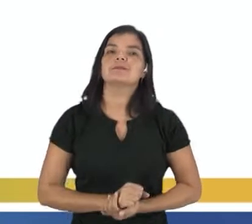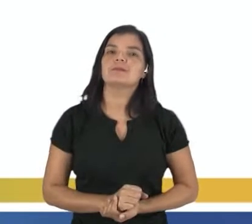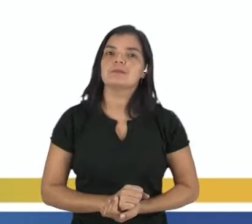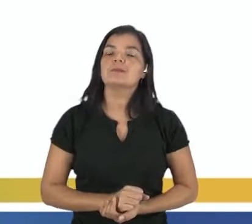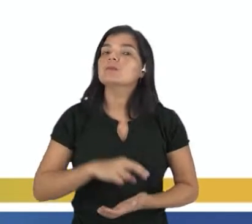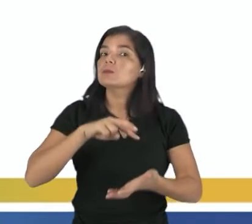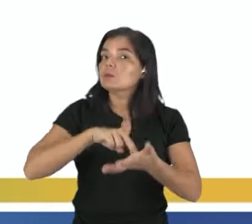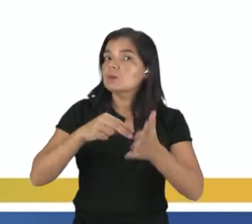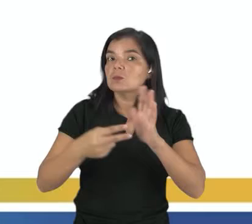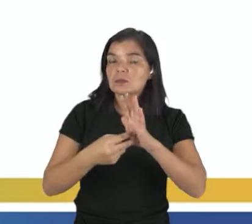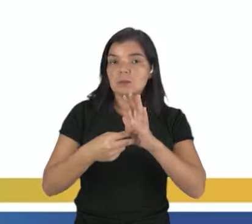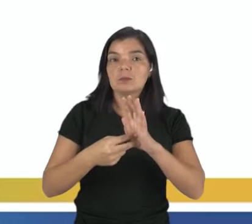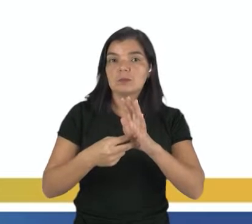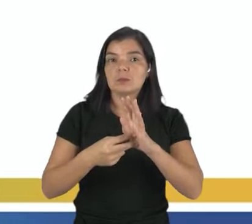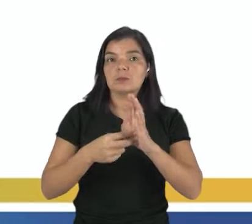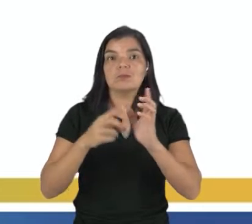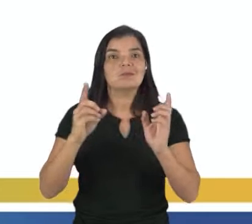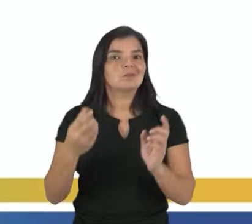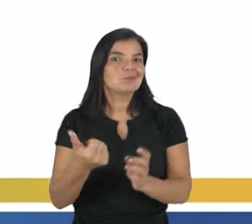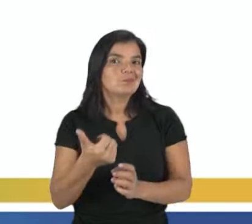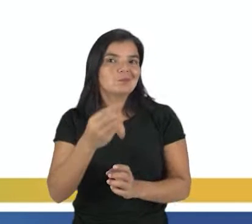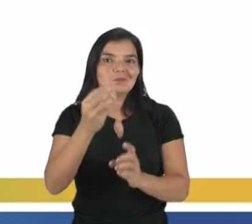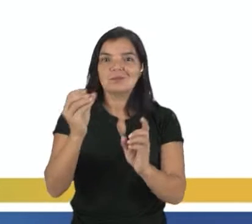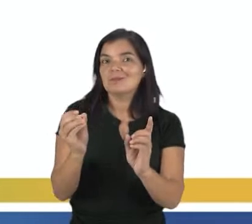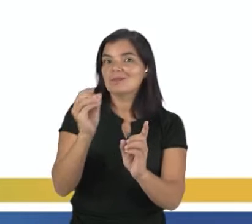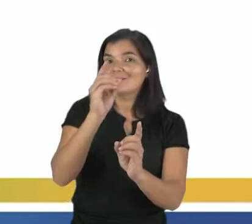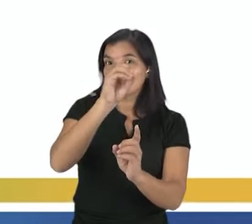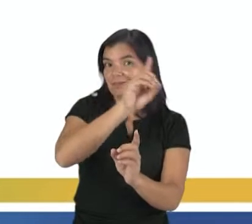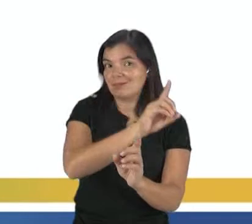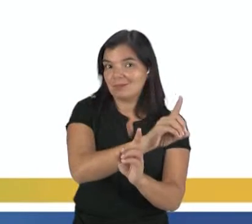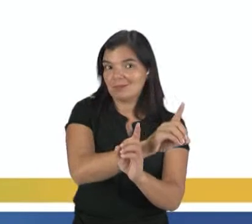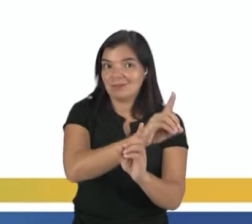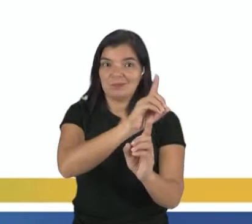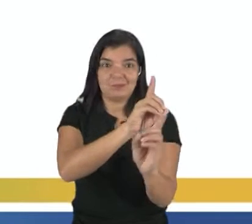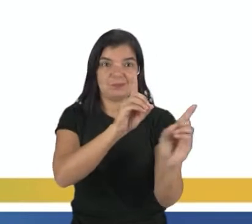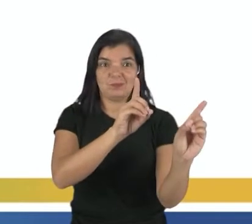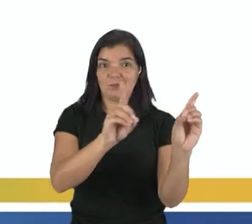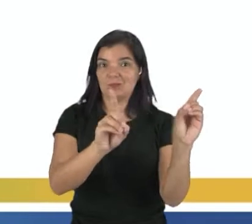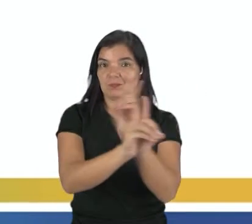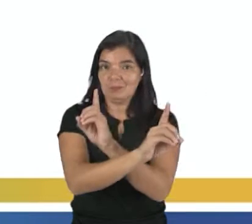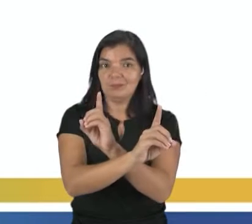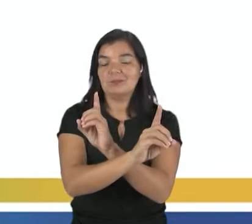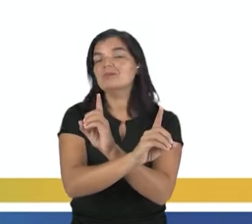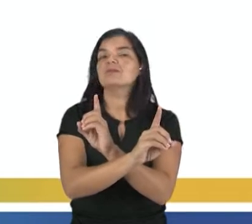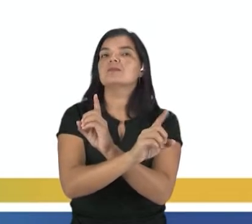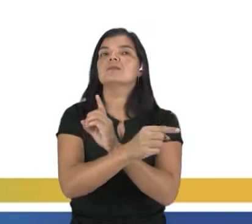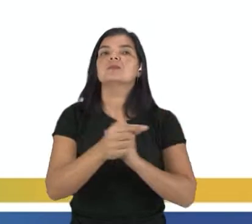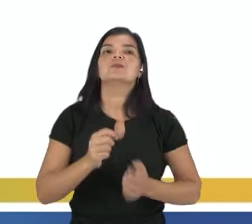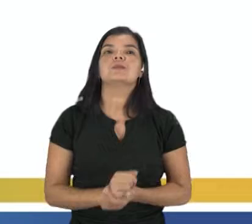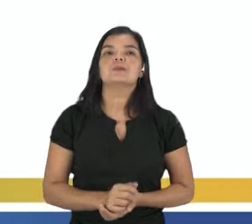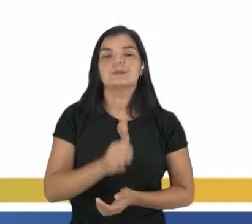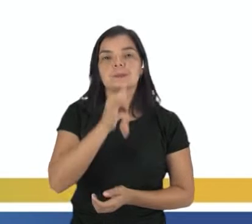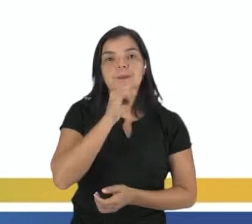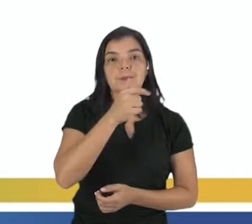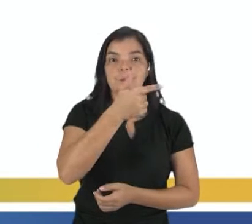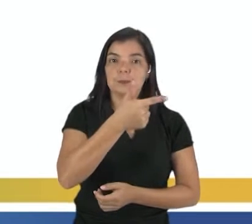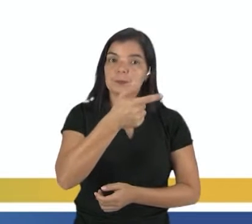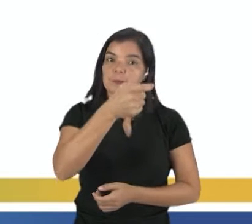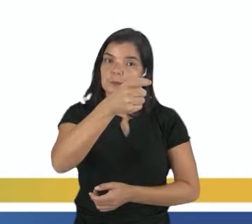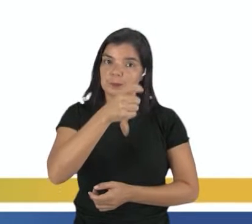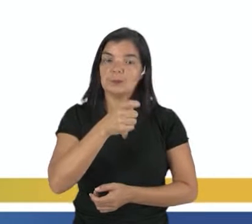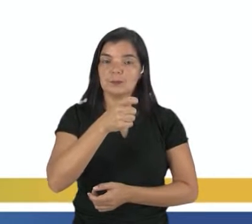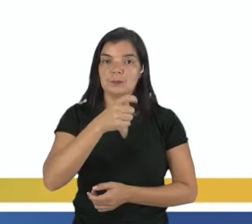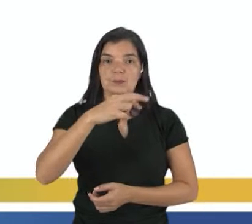esse é o mesmo que passar o 16 para o lado direito trocando seu sinal certinho então vamos lá